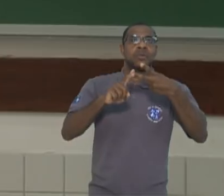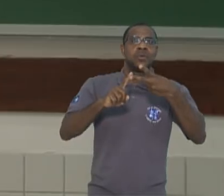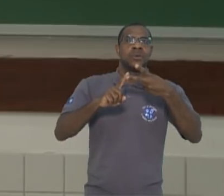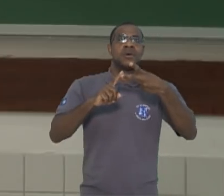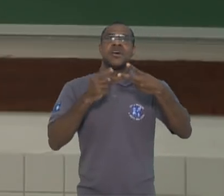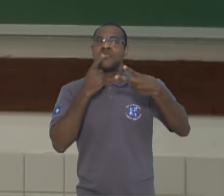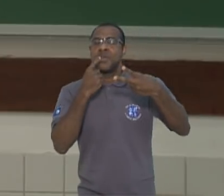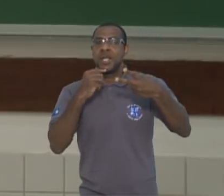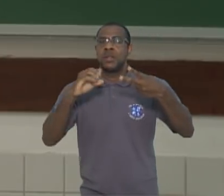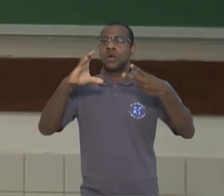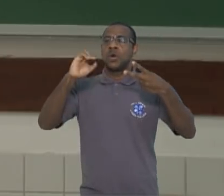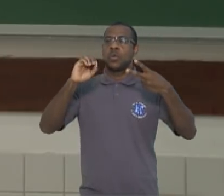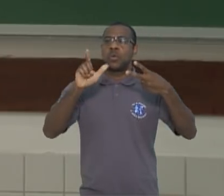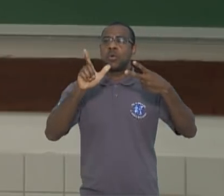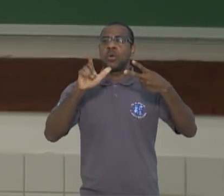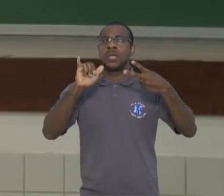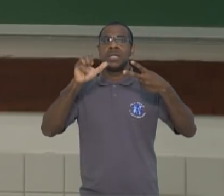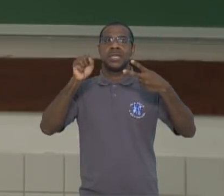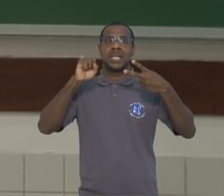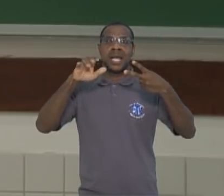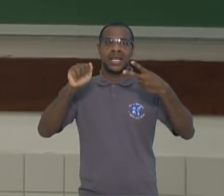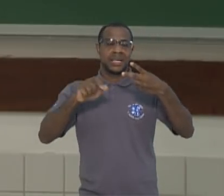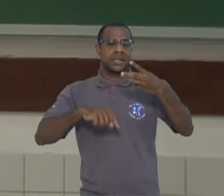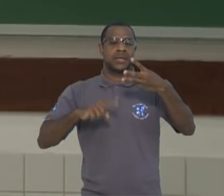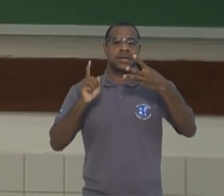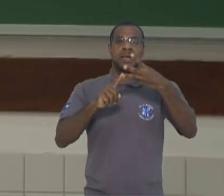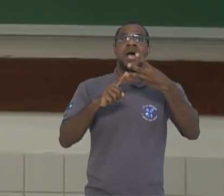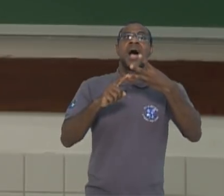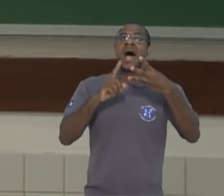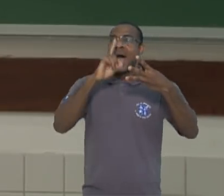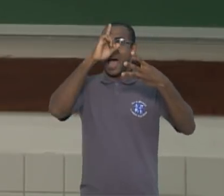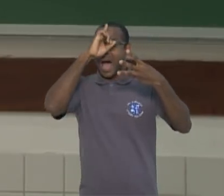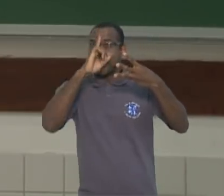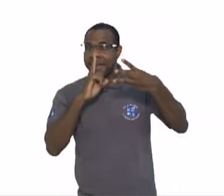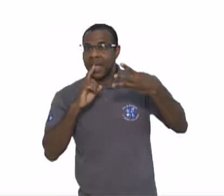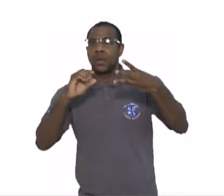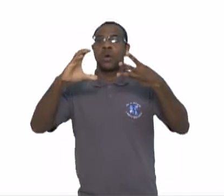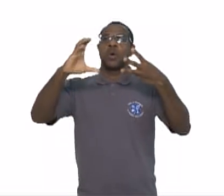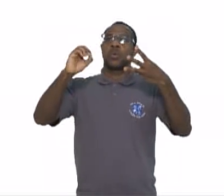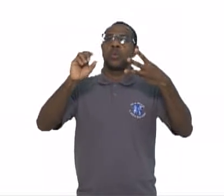amarelo? Coliseu. Qual é a alternativa correta?